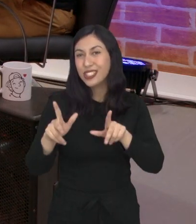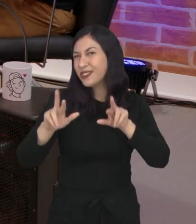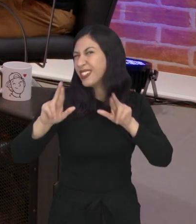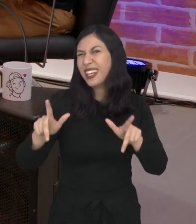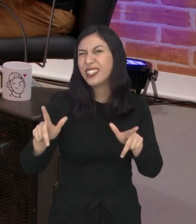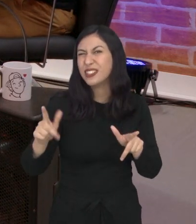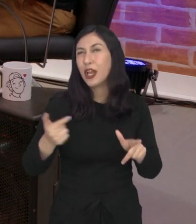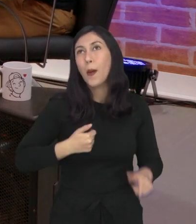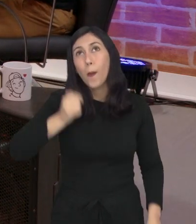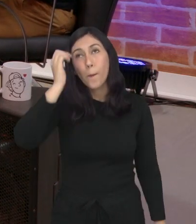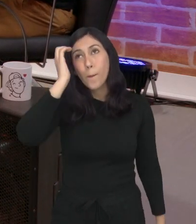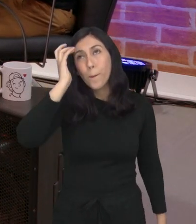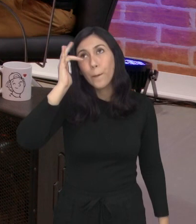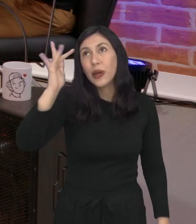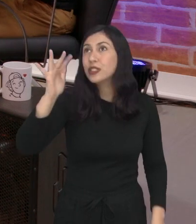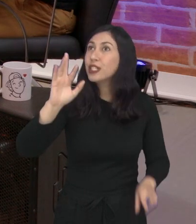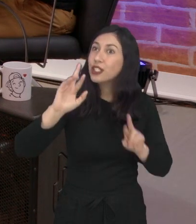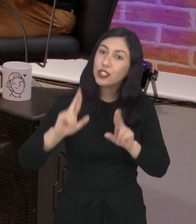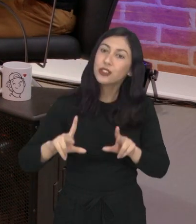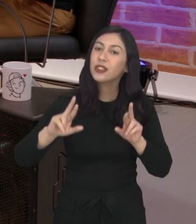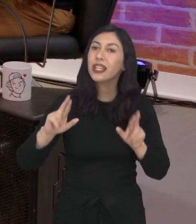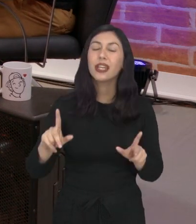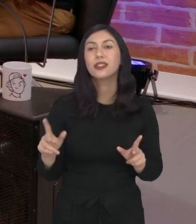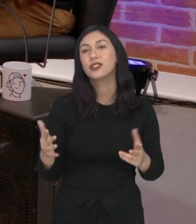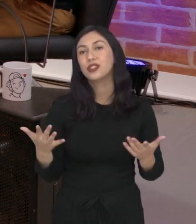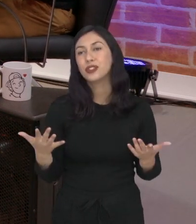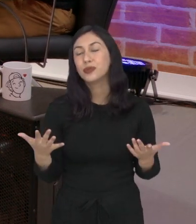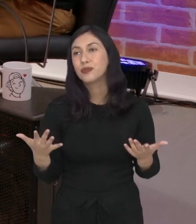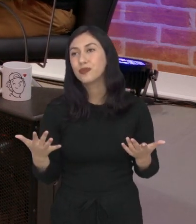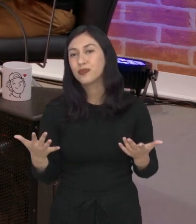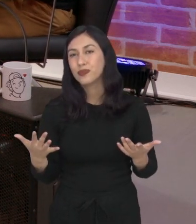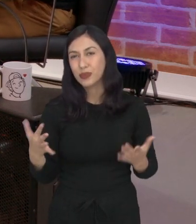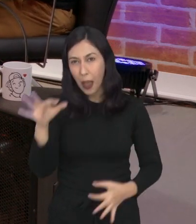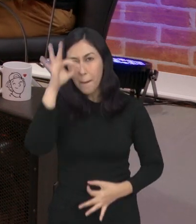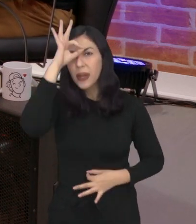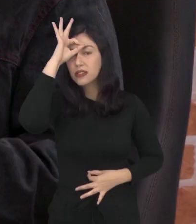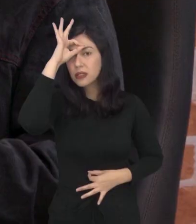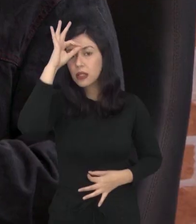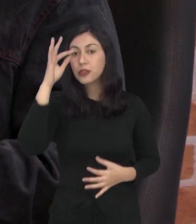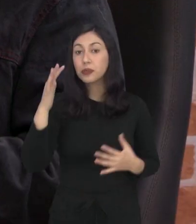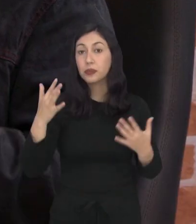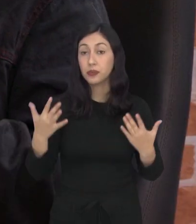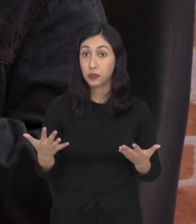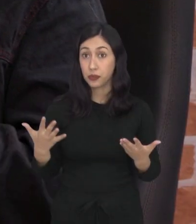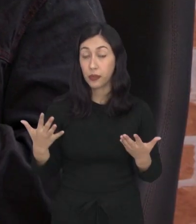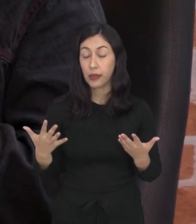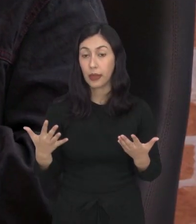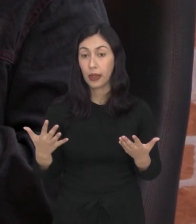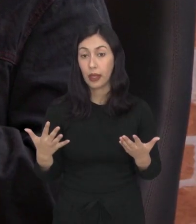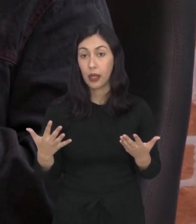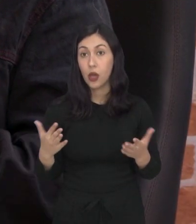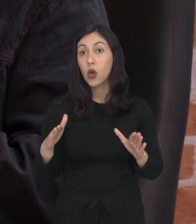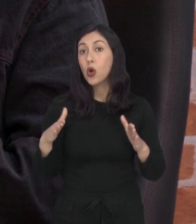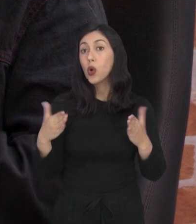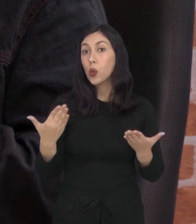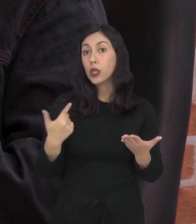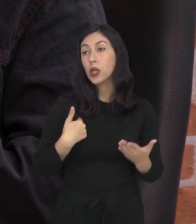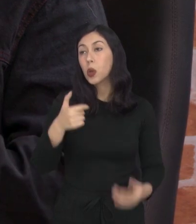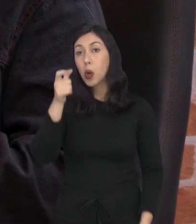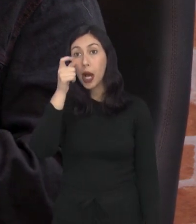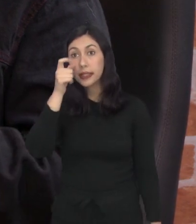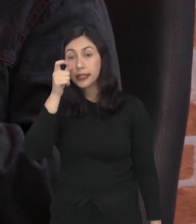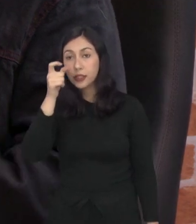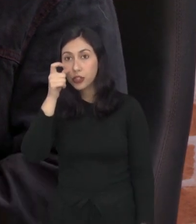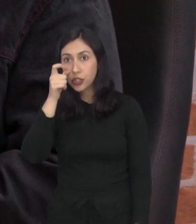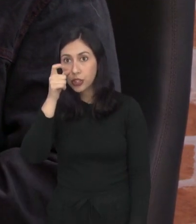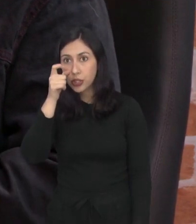Jennifer Lawrence, que é a atriz que faz, como você me corrige, produção, que faz a Katniss. Quando eu assisti Senhor dos